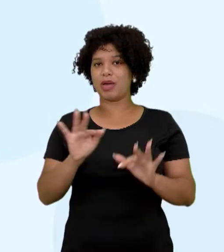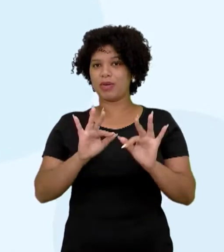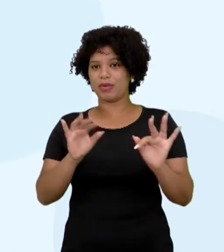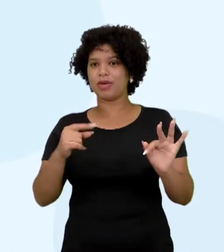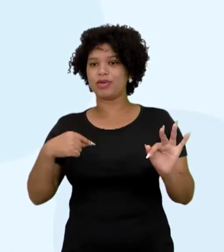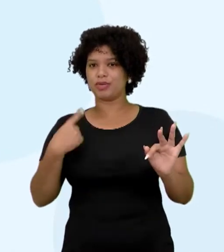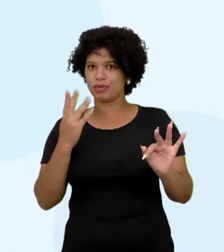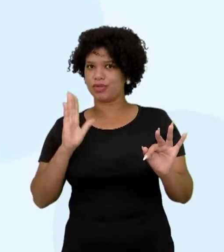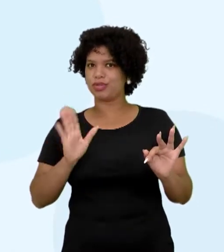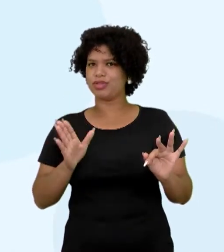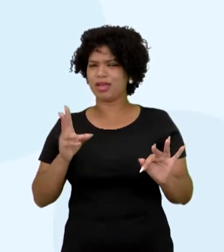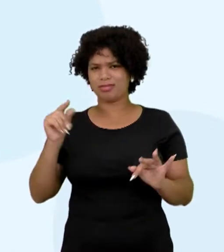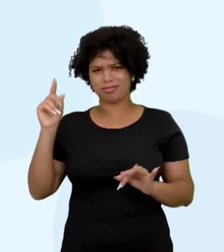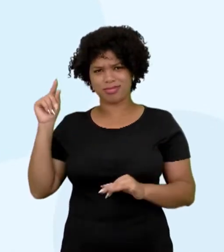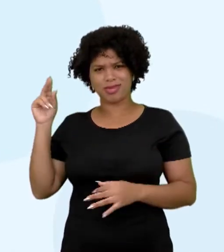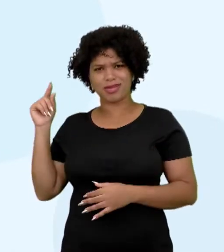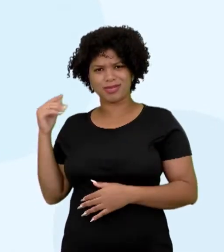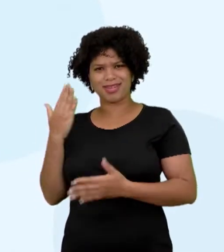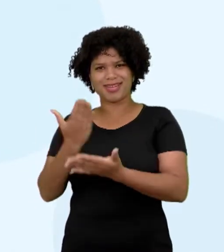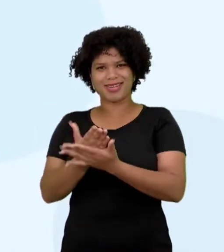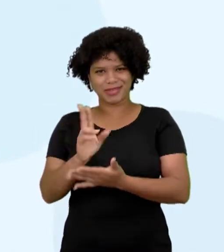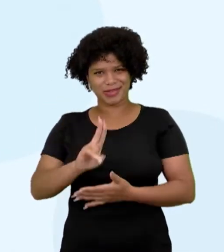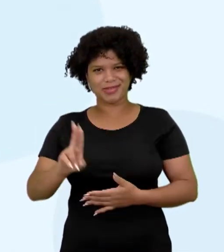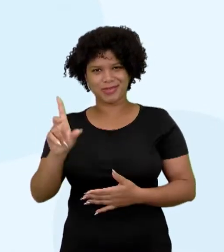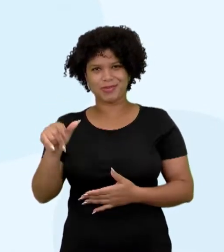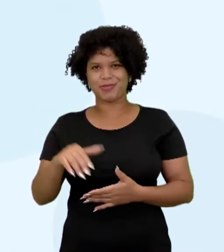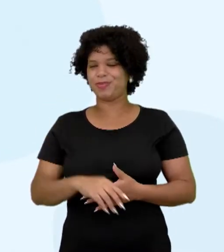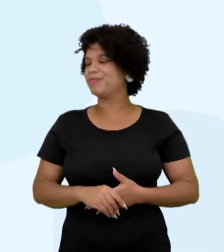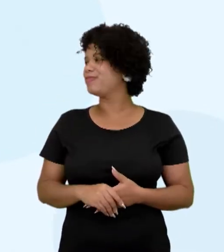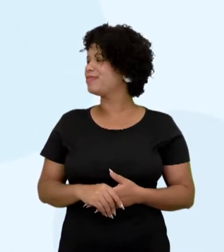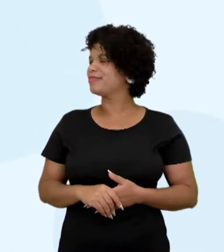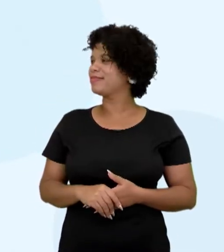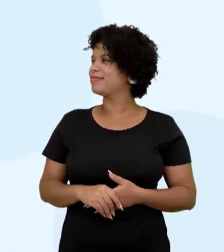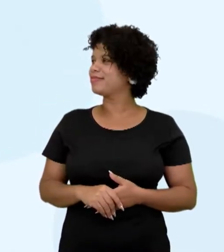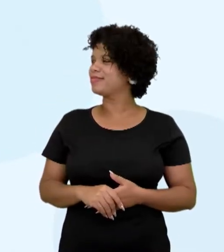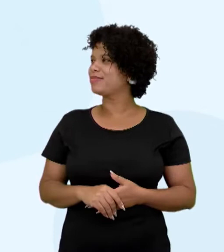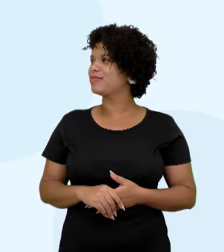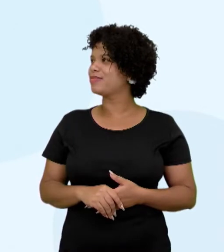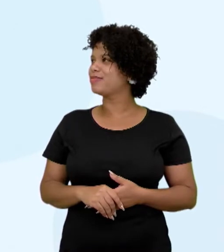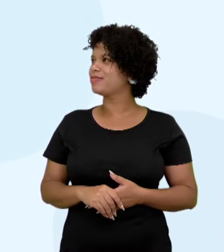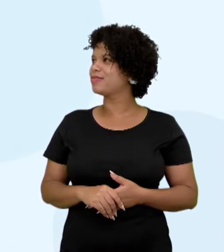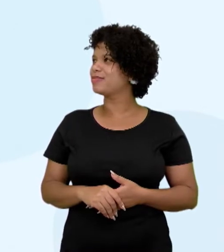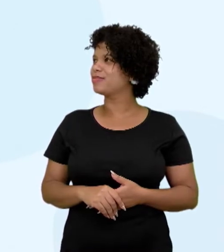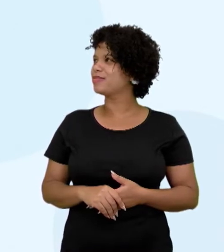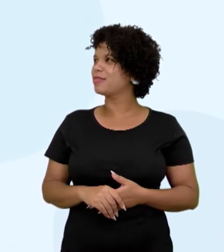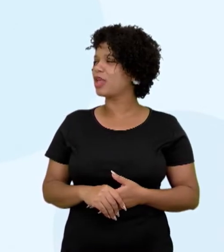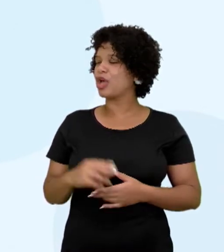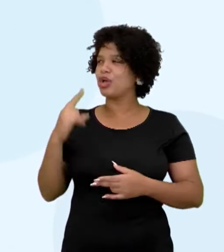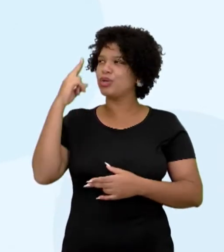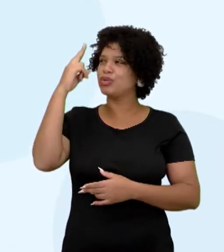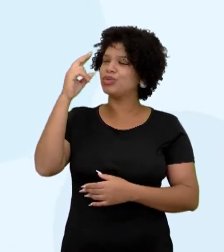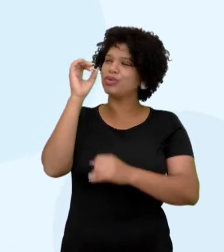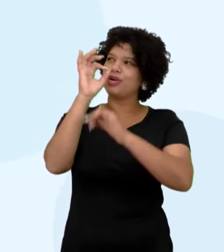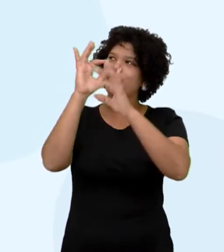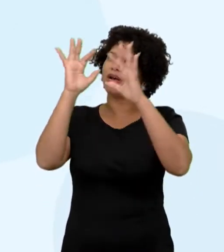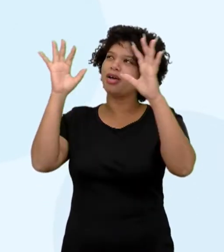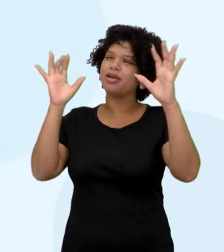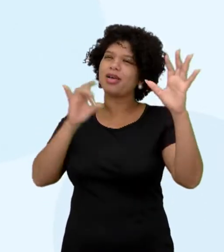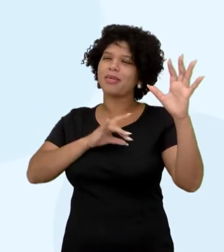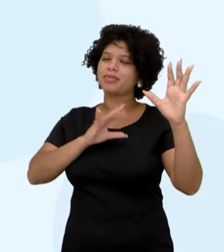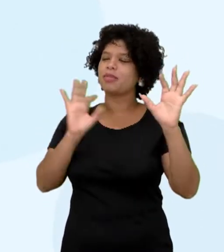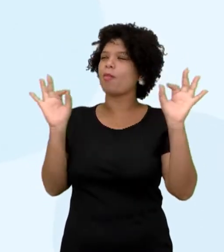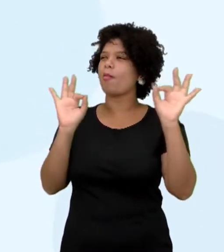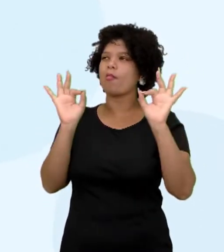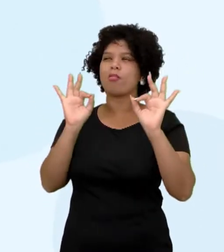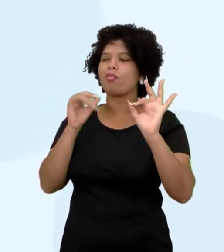já usou em outras das nossas aulas, que diz lá: me jogo nos sonhos sem medo, pois o meu maior